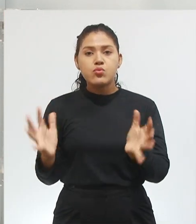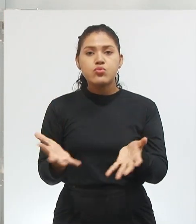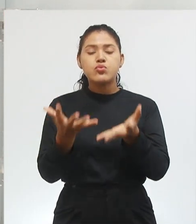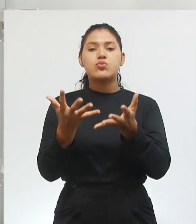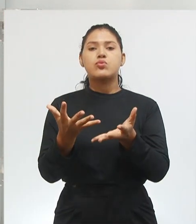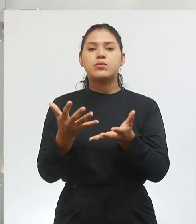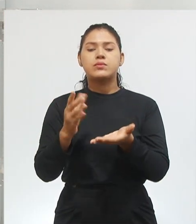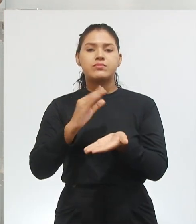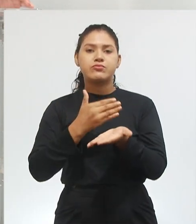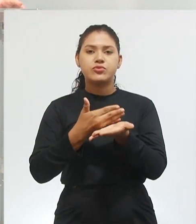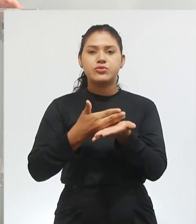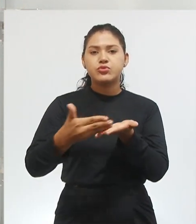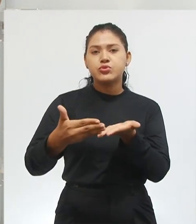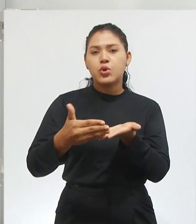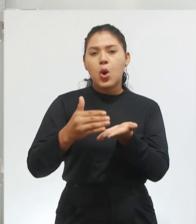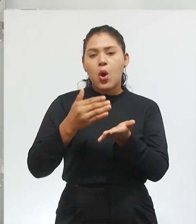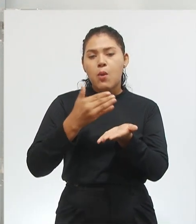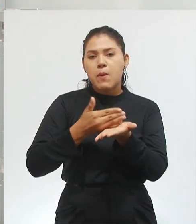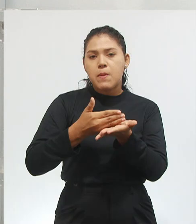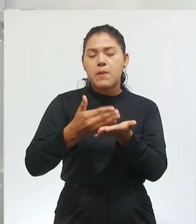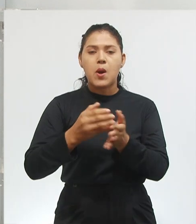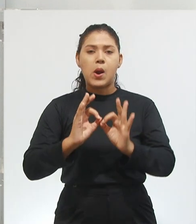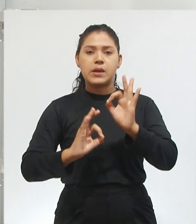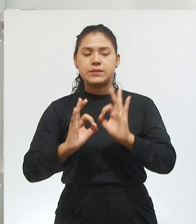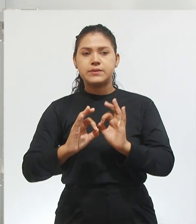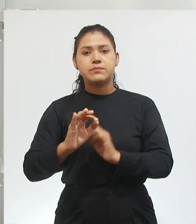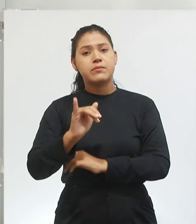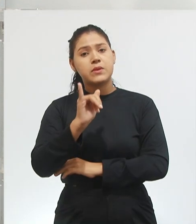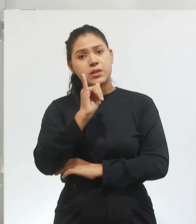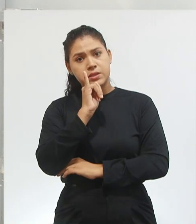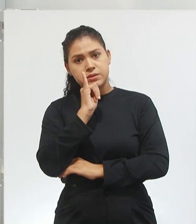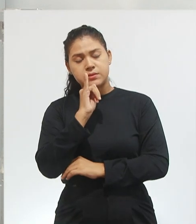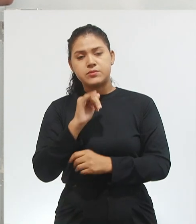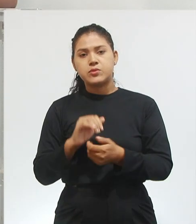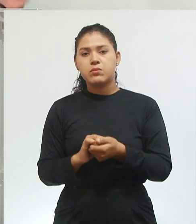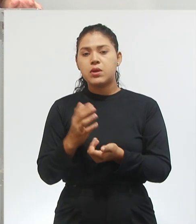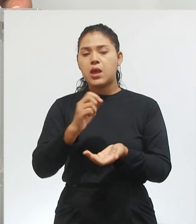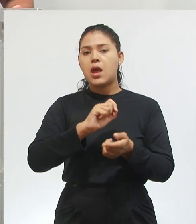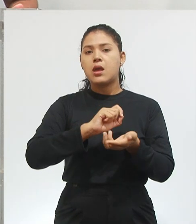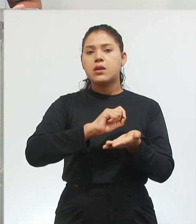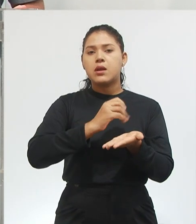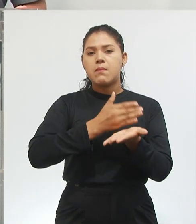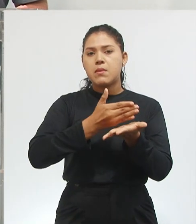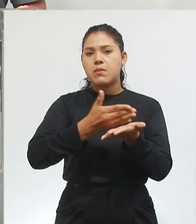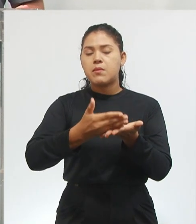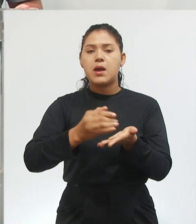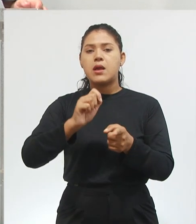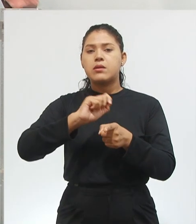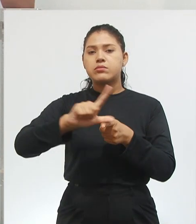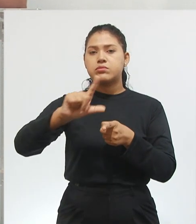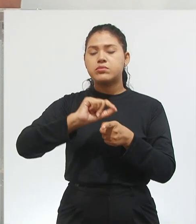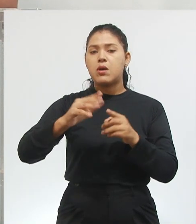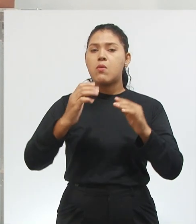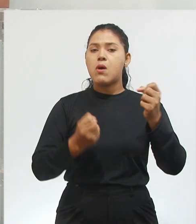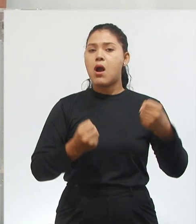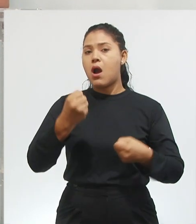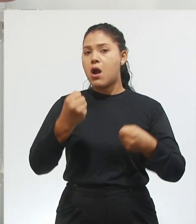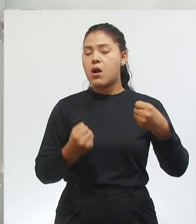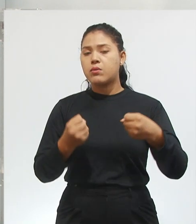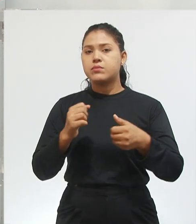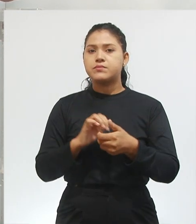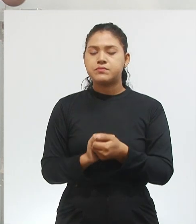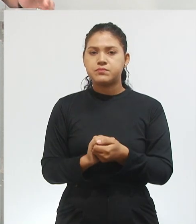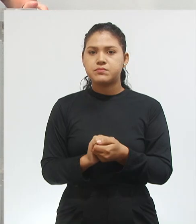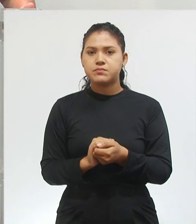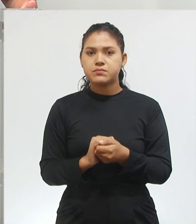exemplo quando você vai alugar um carro você pesquisa ali né nas locadoras ou você vai até um guichê físico Quando você vai